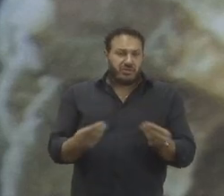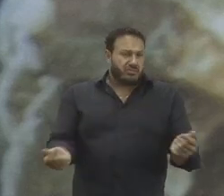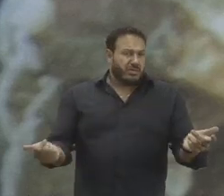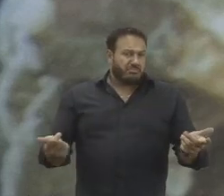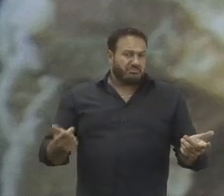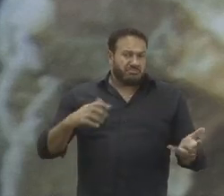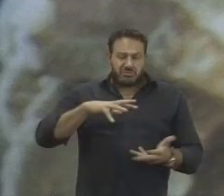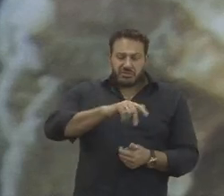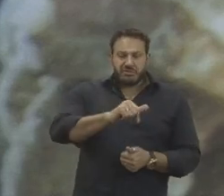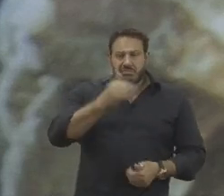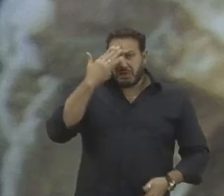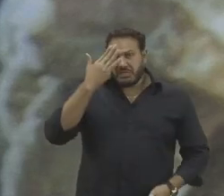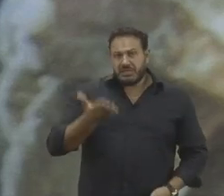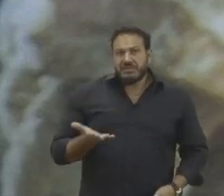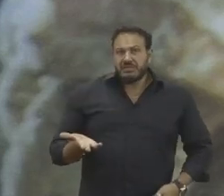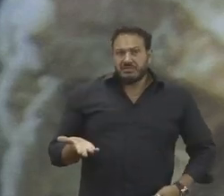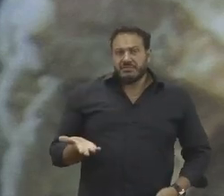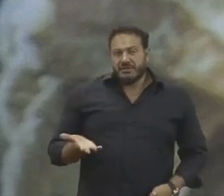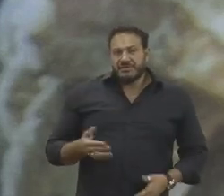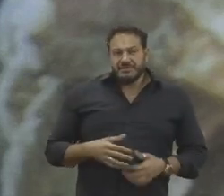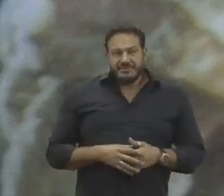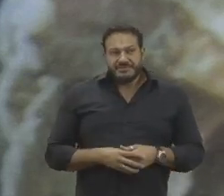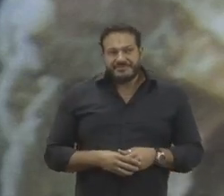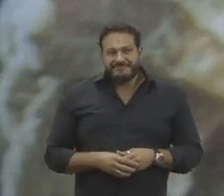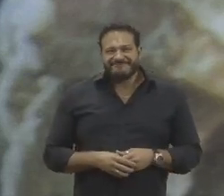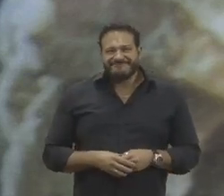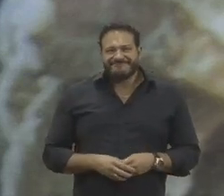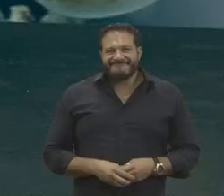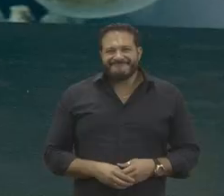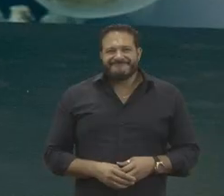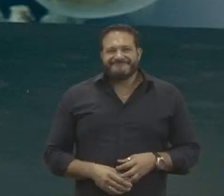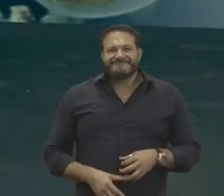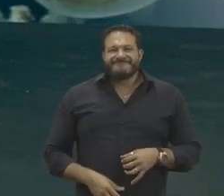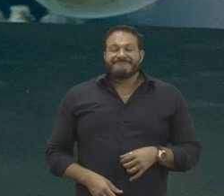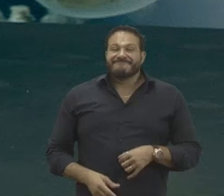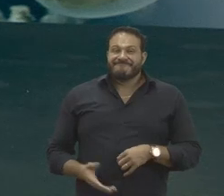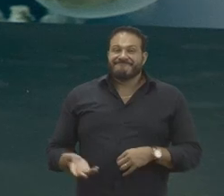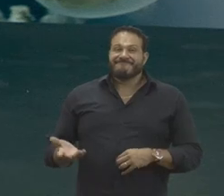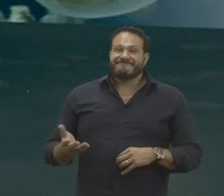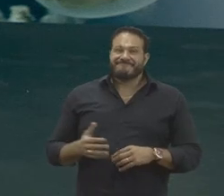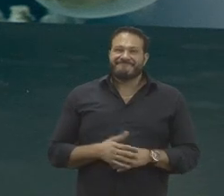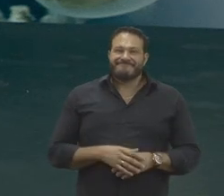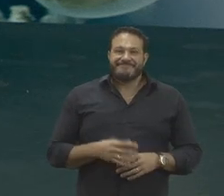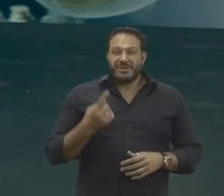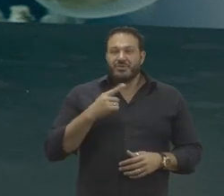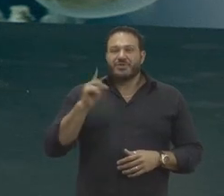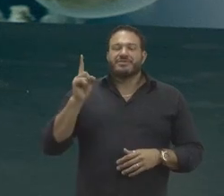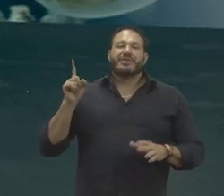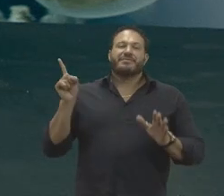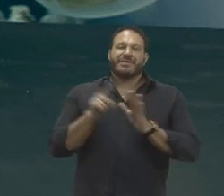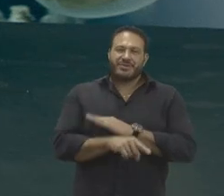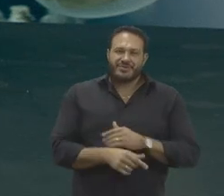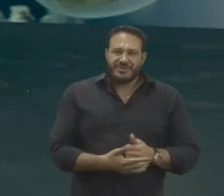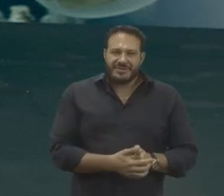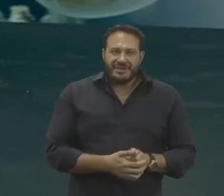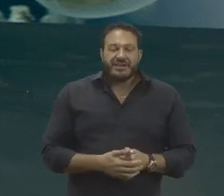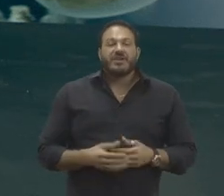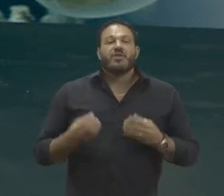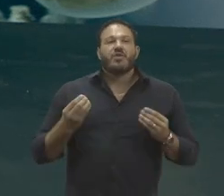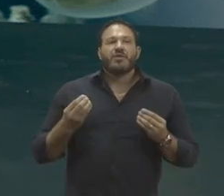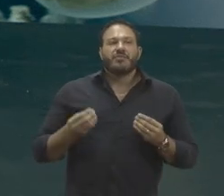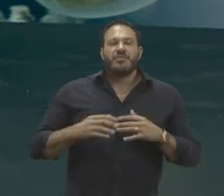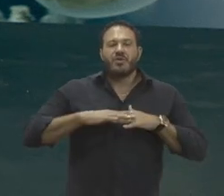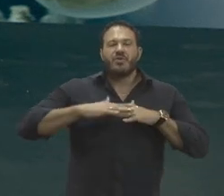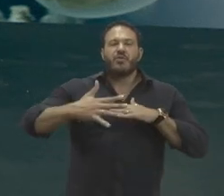planeta aliás agradeceria uma Alegre ente né então então para acabar para acabar a última questão é como o Mar